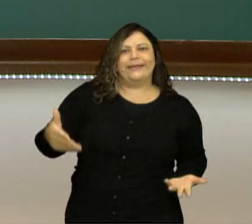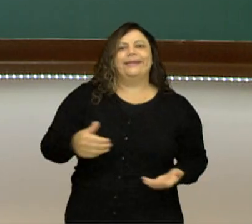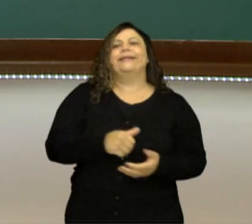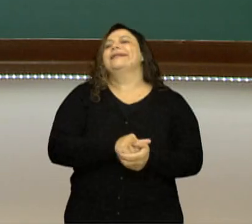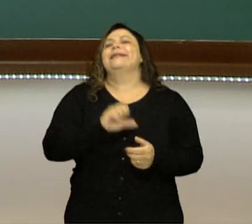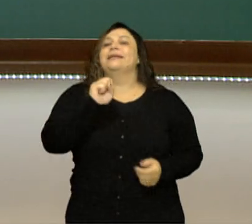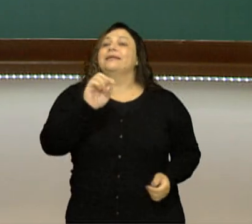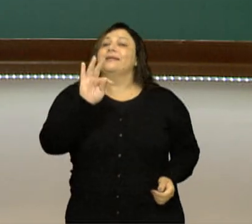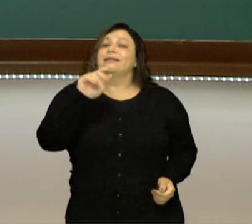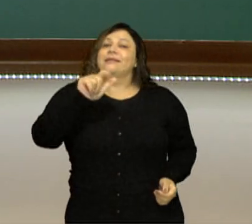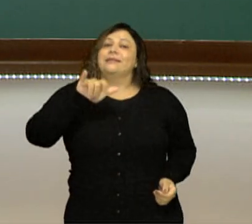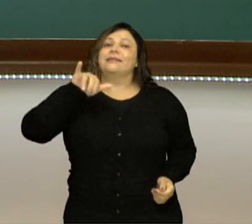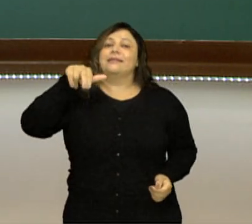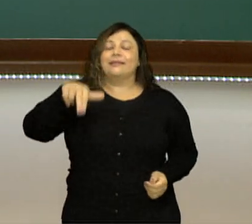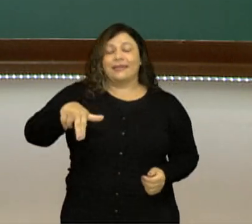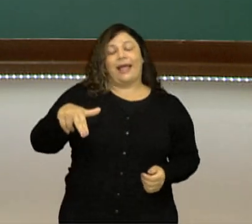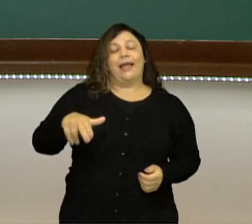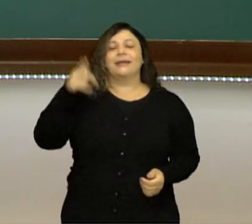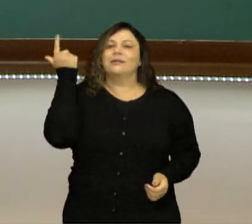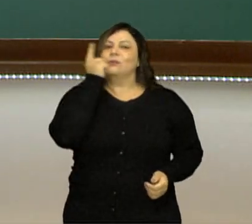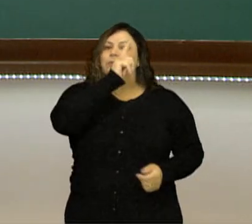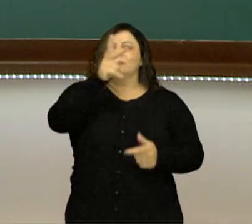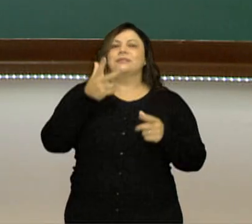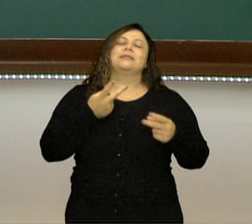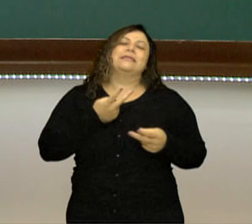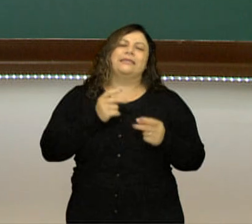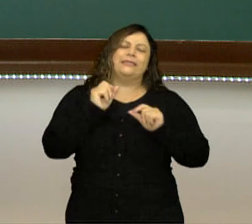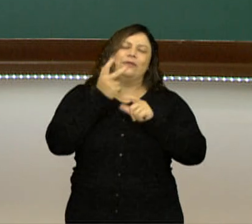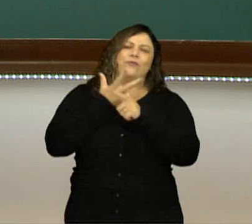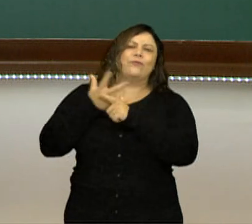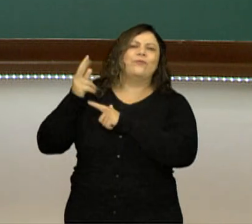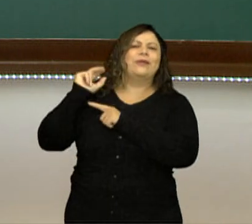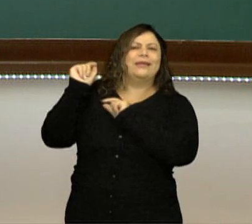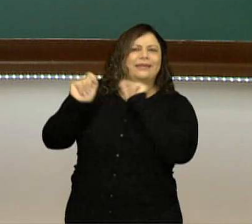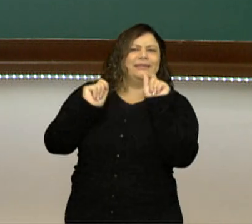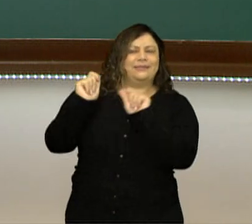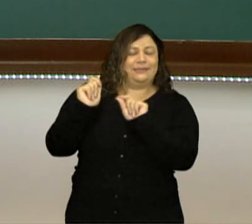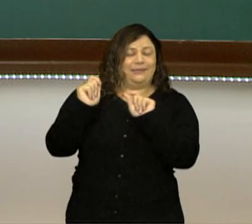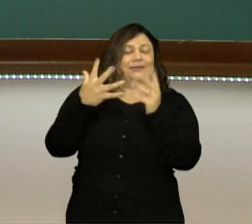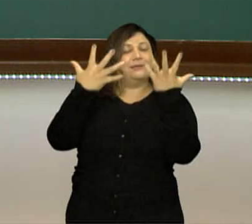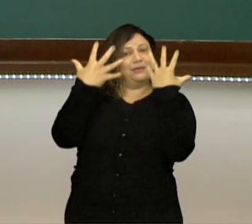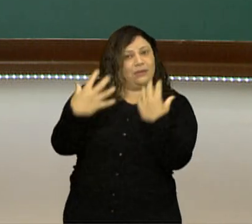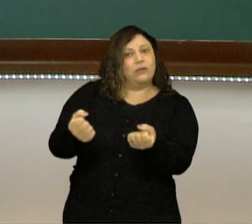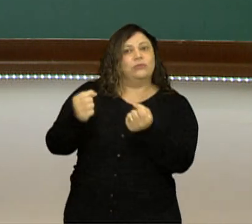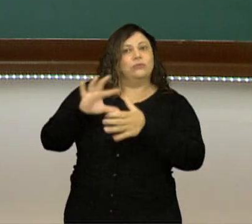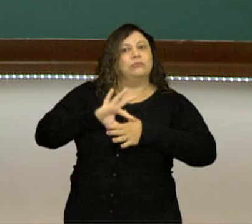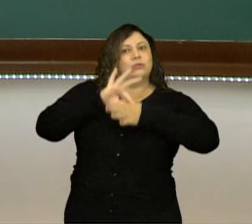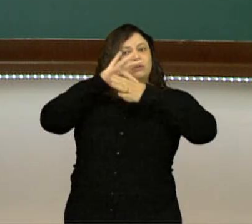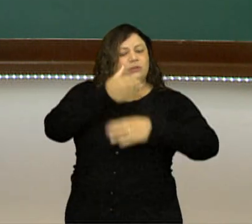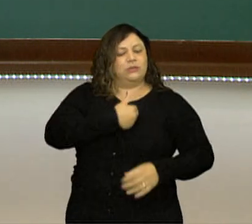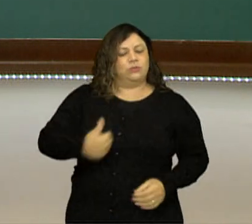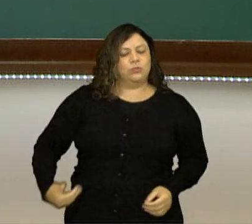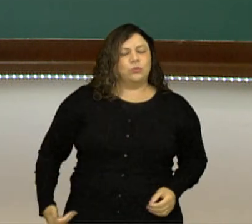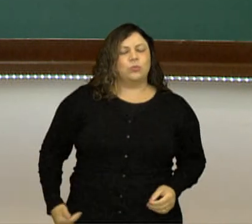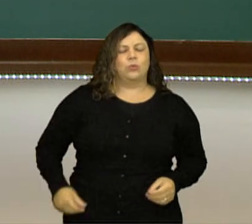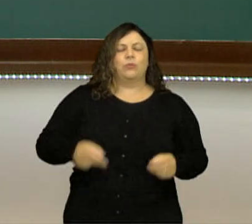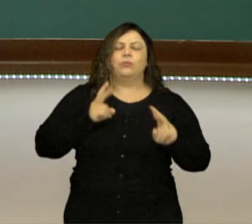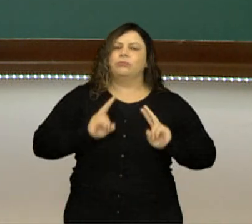a disputa com Leon Trotsky e assumiu definitivamente a liderança do país em 1929, governando